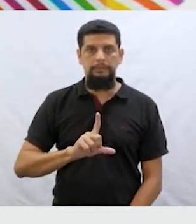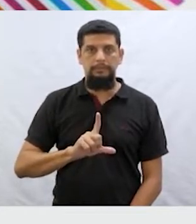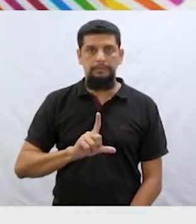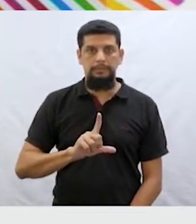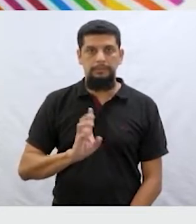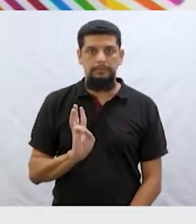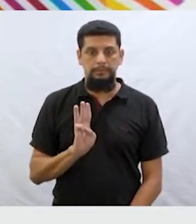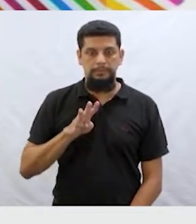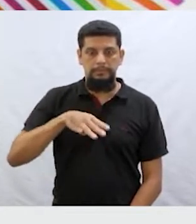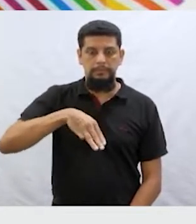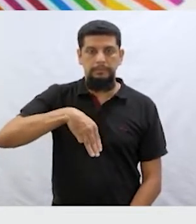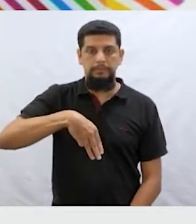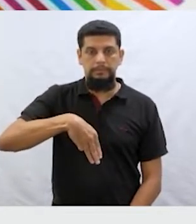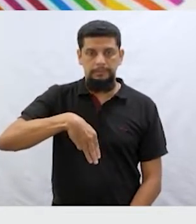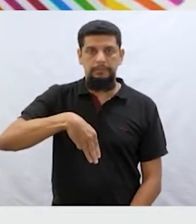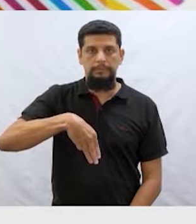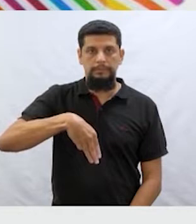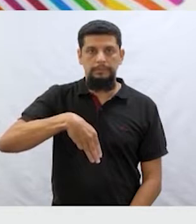L,